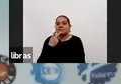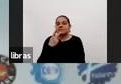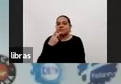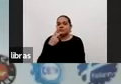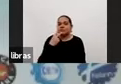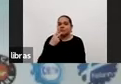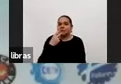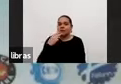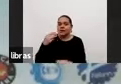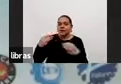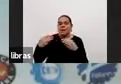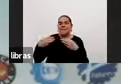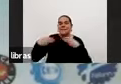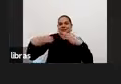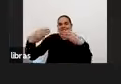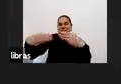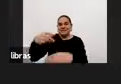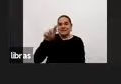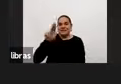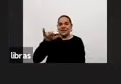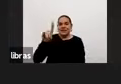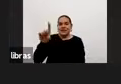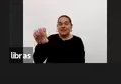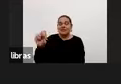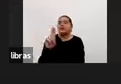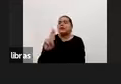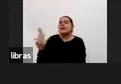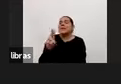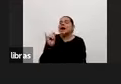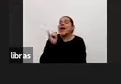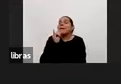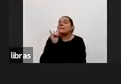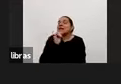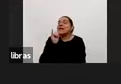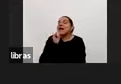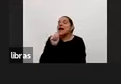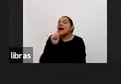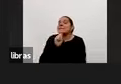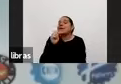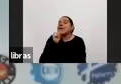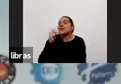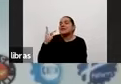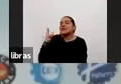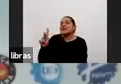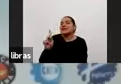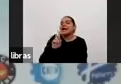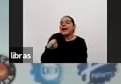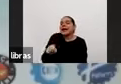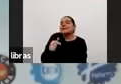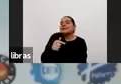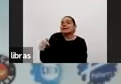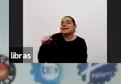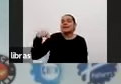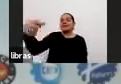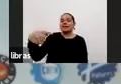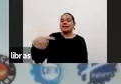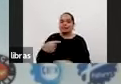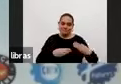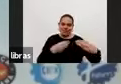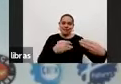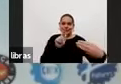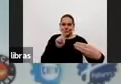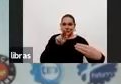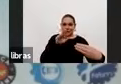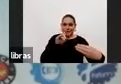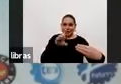que vem. Então, isto. Eu fiquei meio assim, mas eu quero que você analise, dentre as medidas, o que pode ser bom para nós, o que